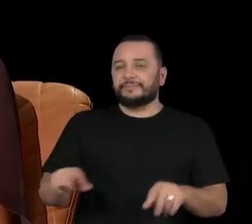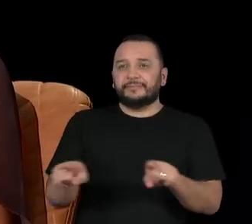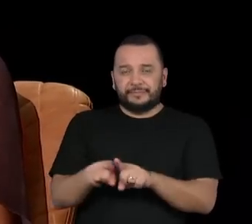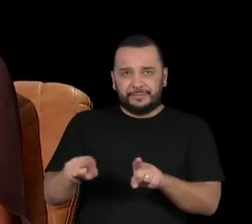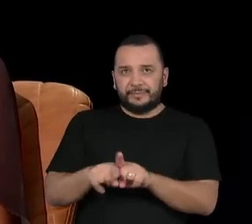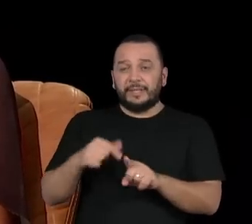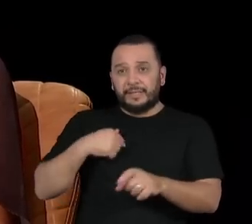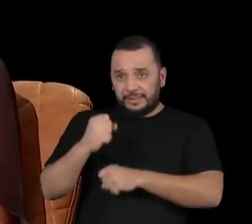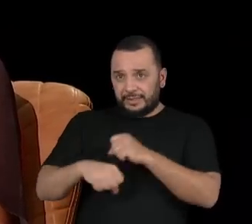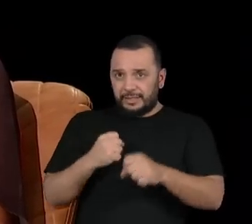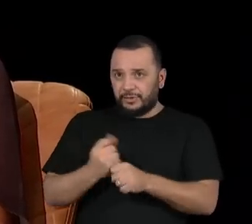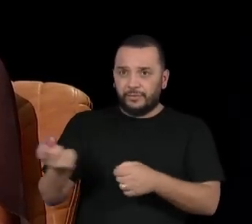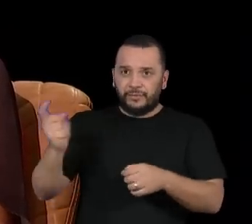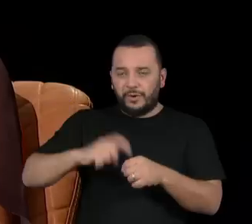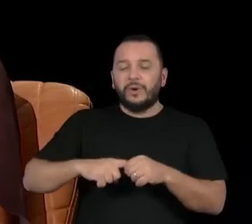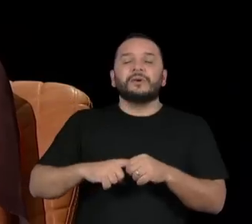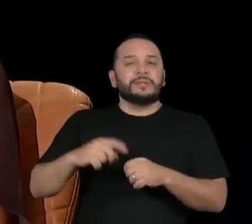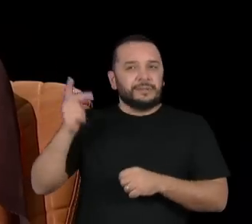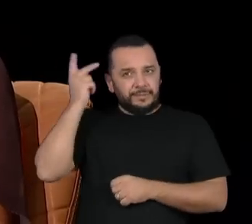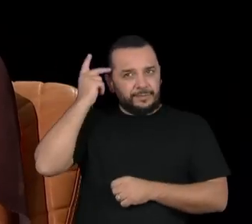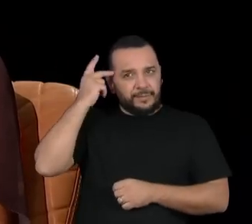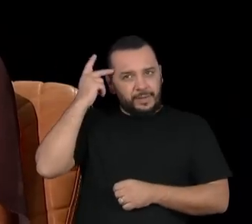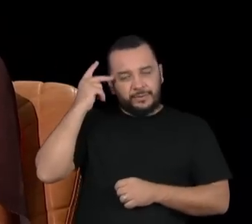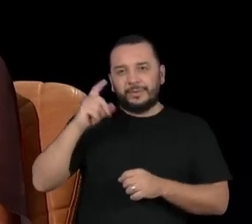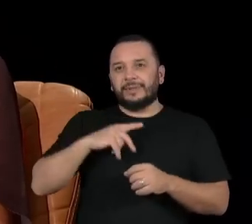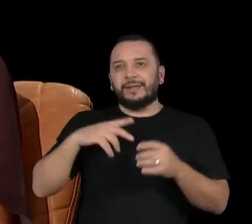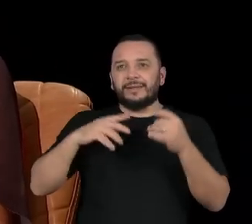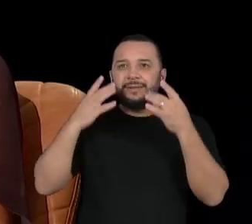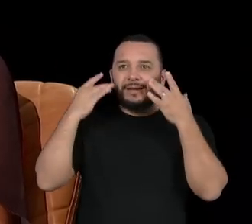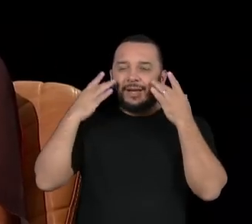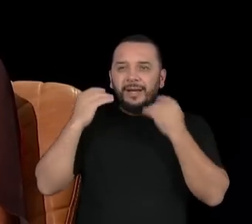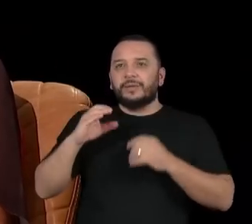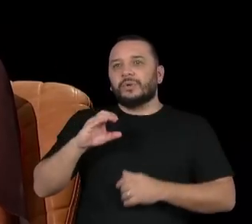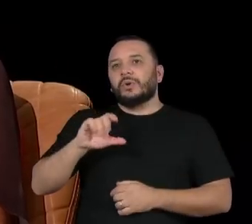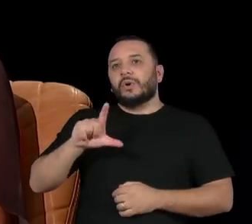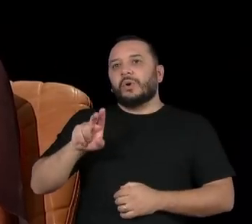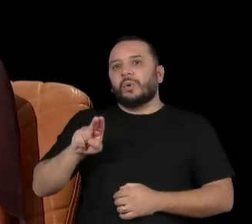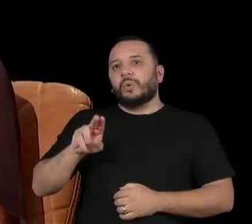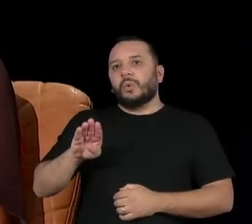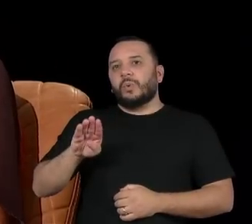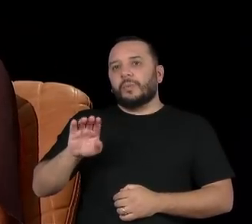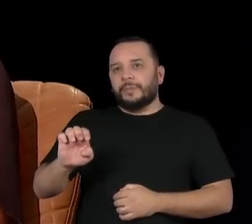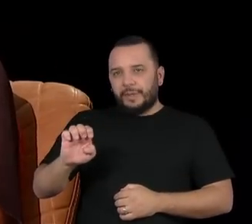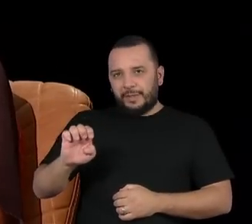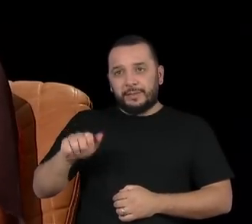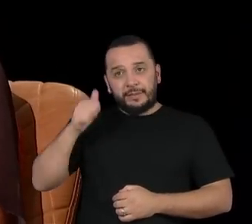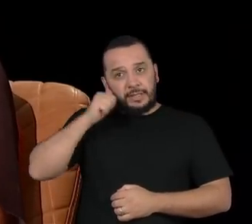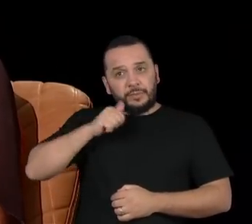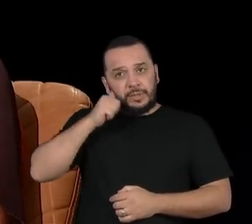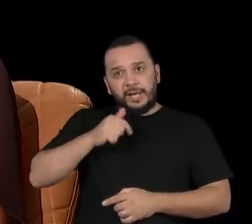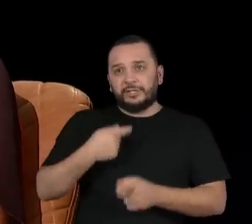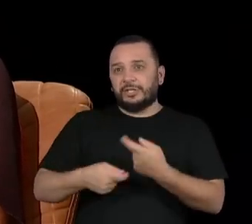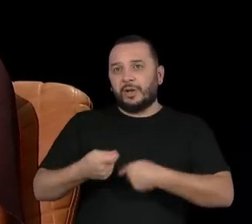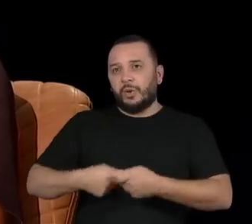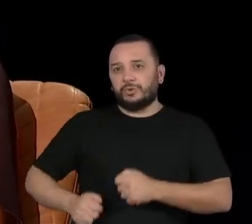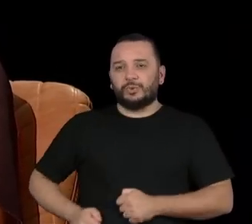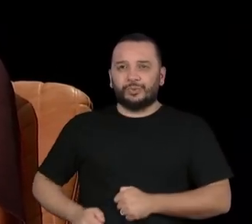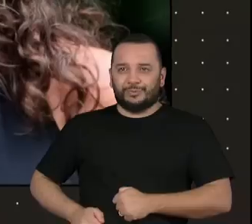filme da Ana Mui Laerte, O Clube das Mulheres de Negócio, que a Ana não